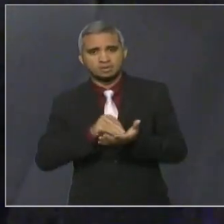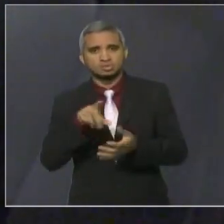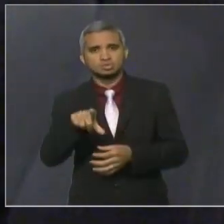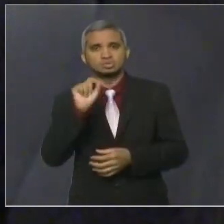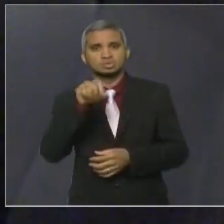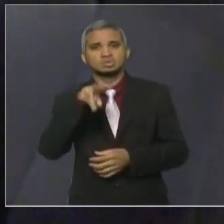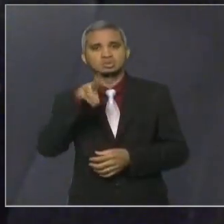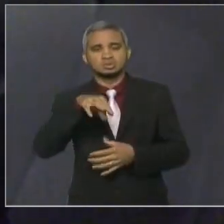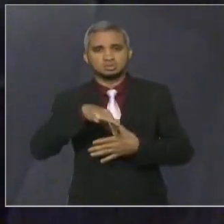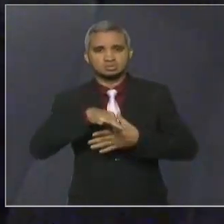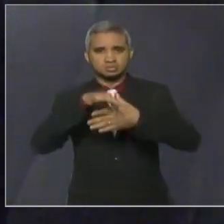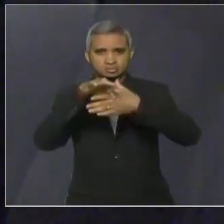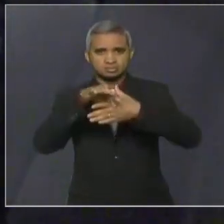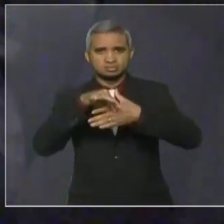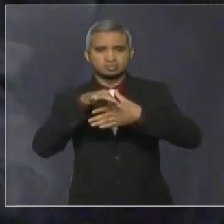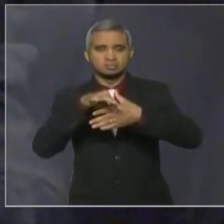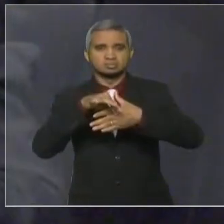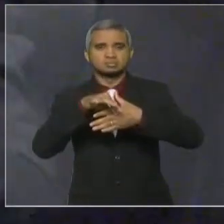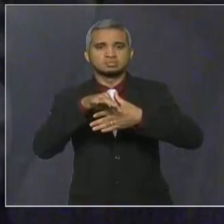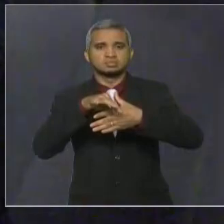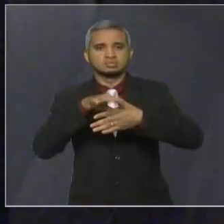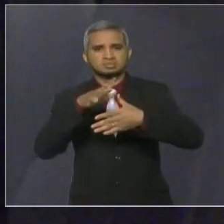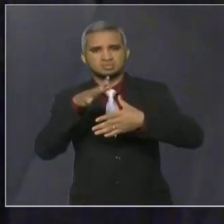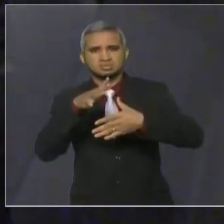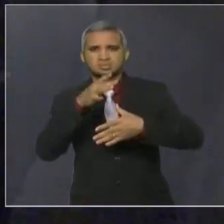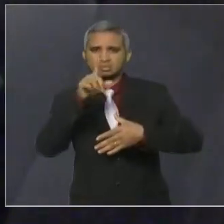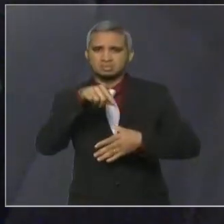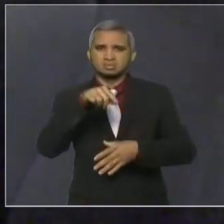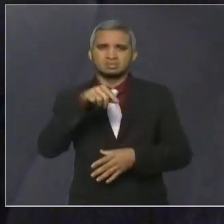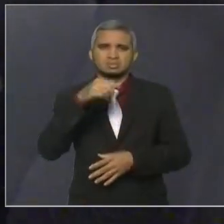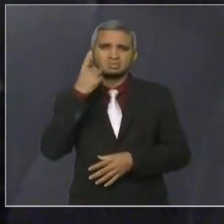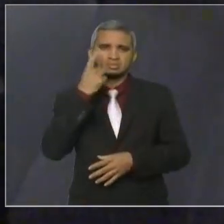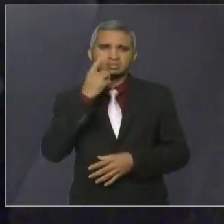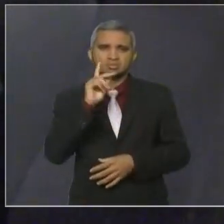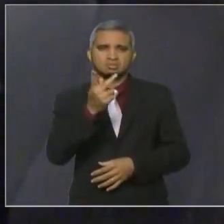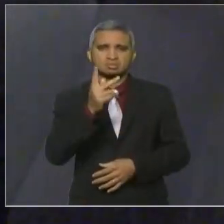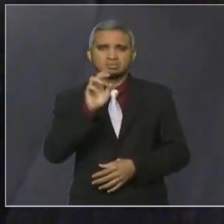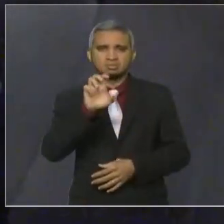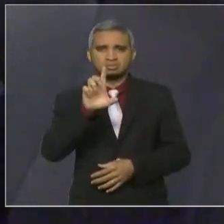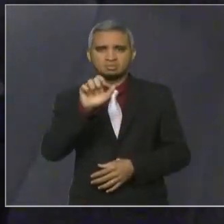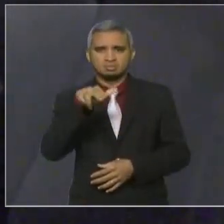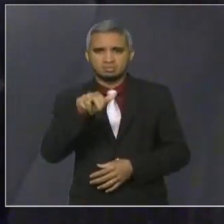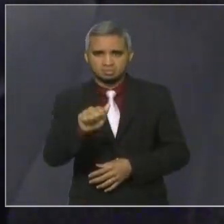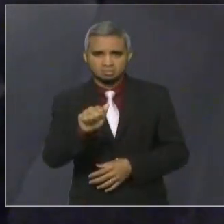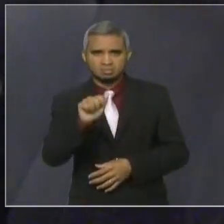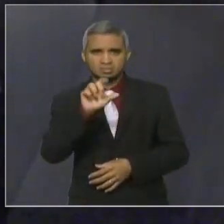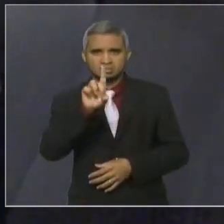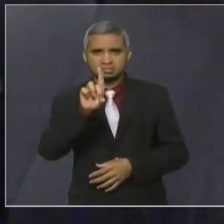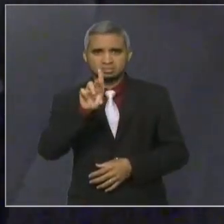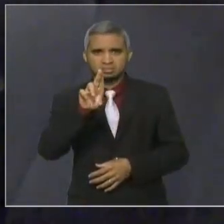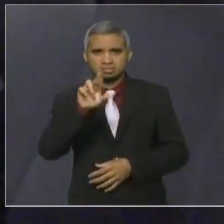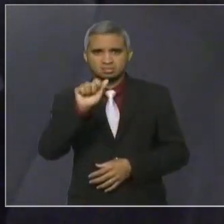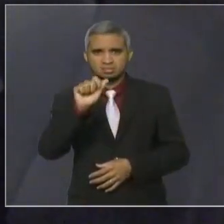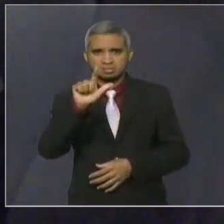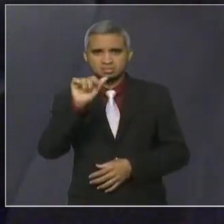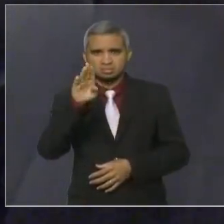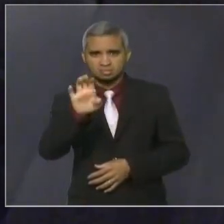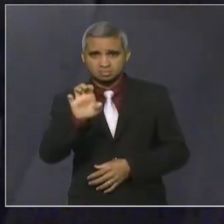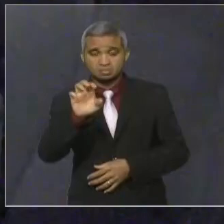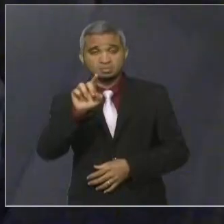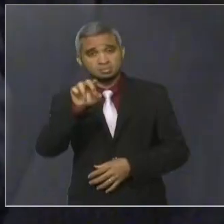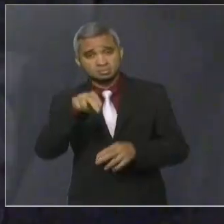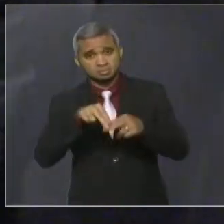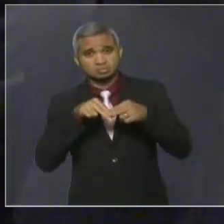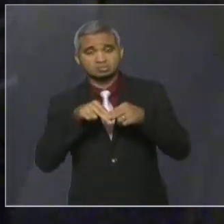Ailib. Nós precisamos fazer essa discussão lá também. Quarta-feira já temos sessão ordinária, quarta-feira próxima, de hoje a 8. E lá